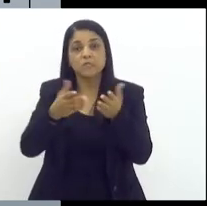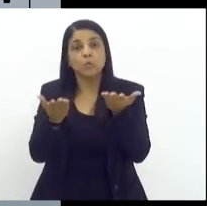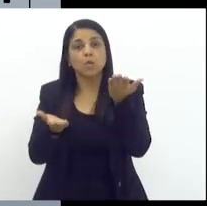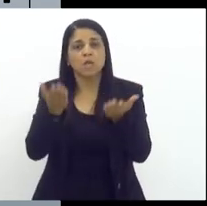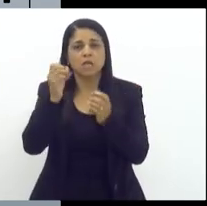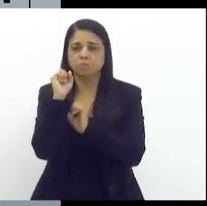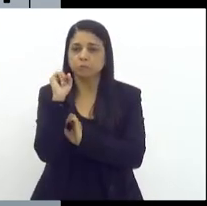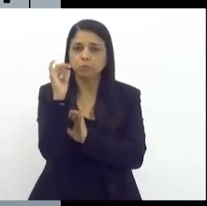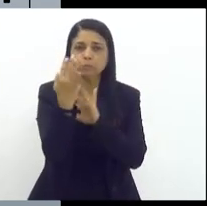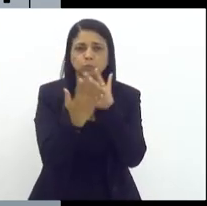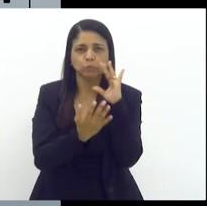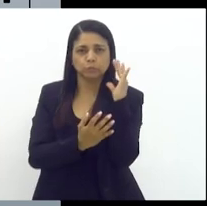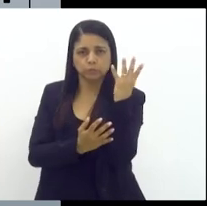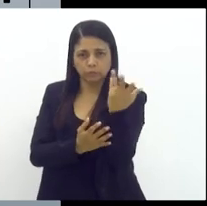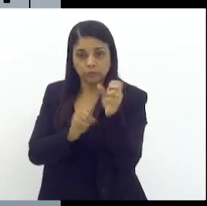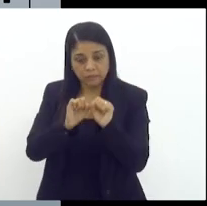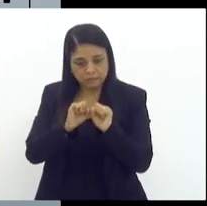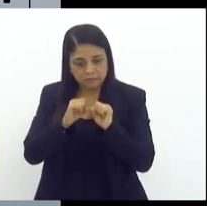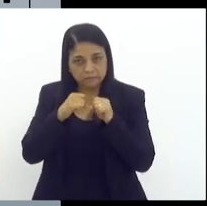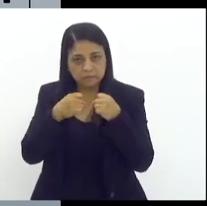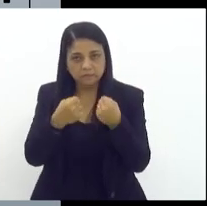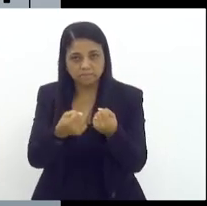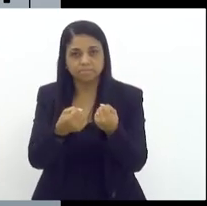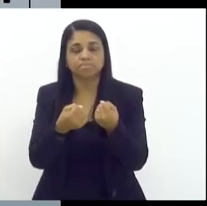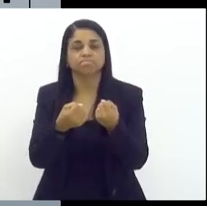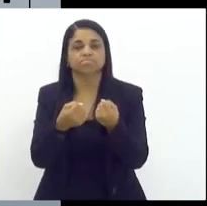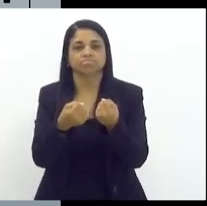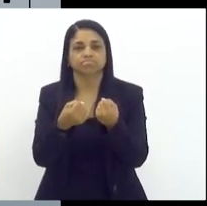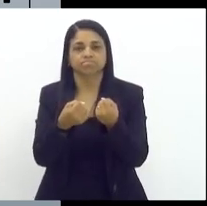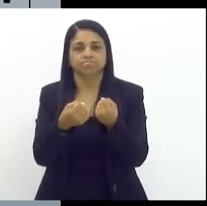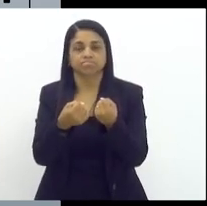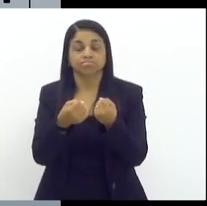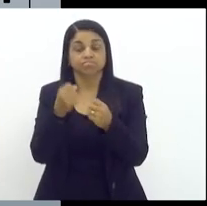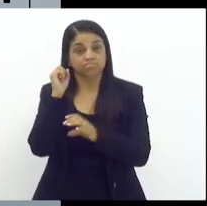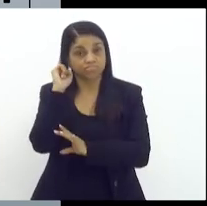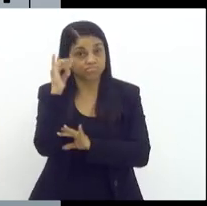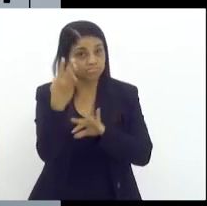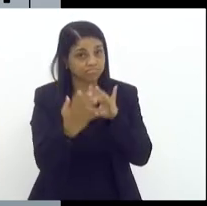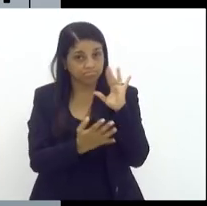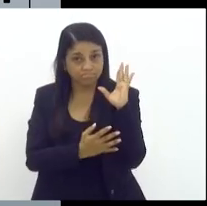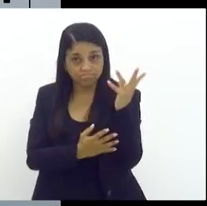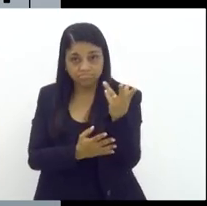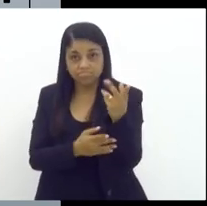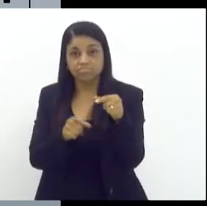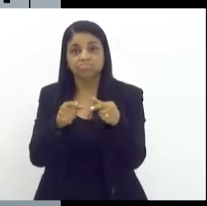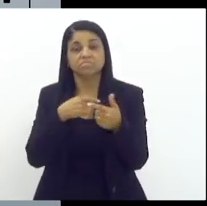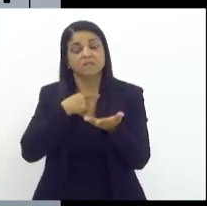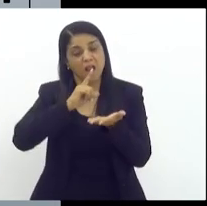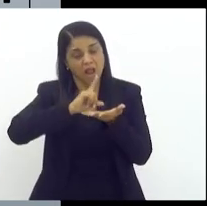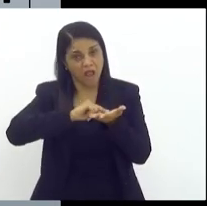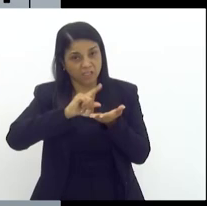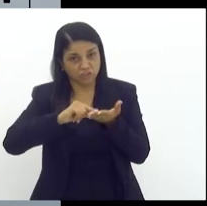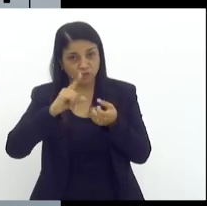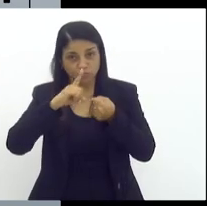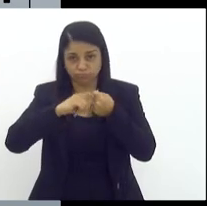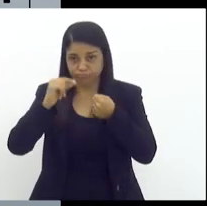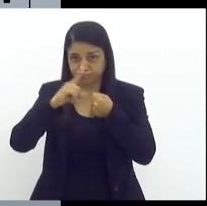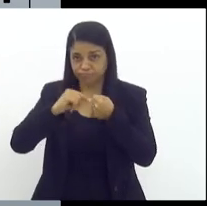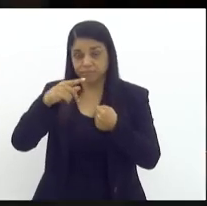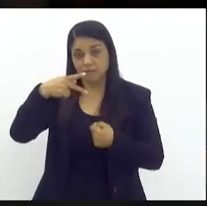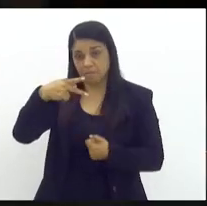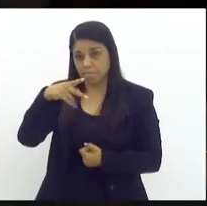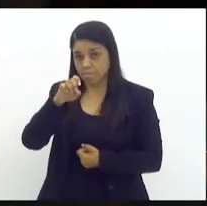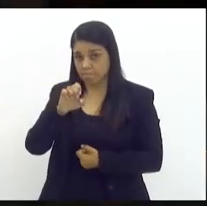Aliás o equilíbrio da Defesa do meio ambiente vai entrar em diversos artigos da PEC